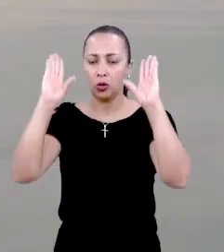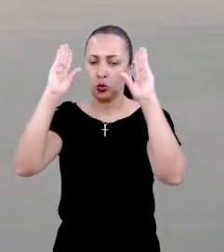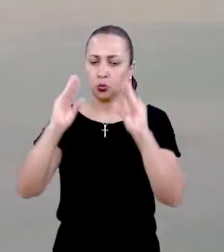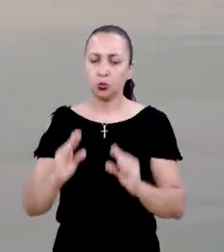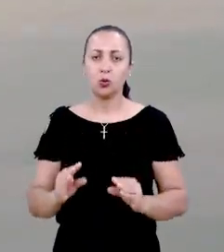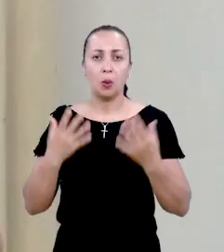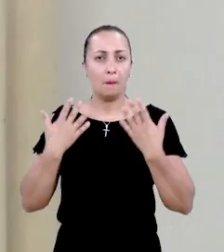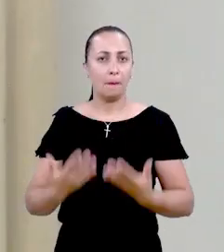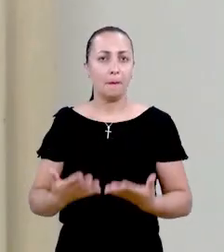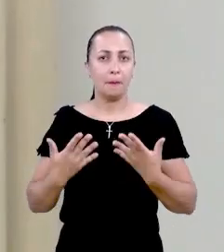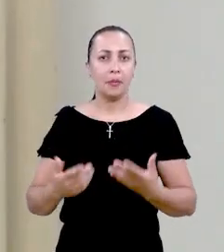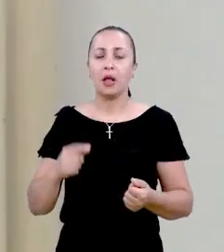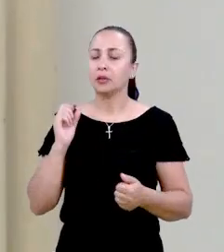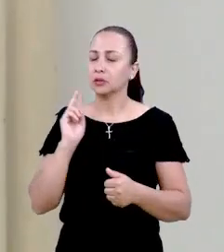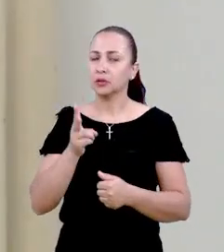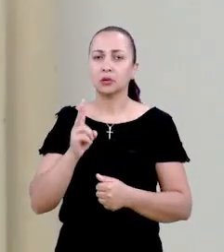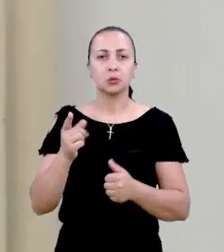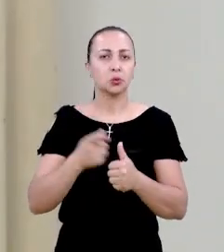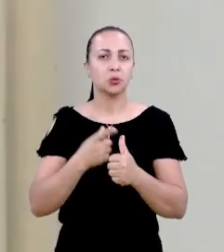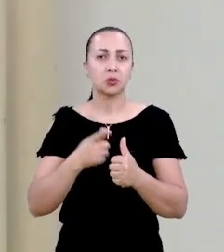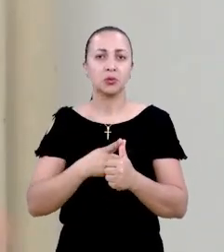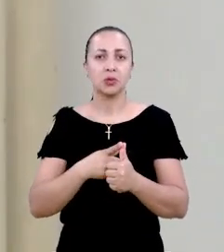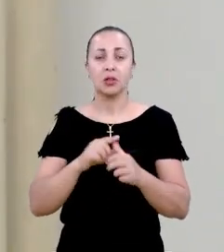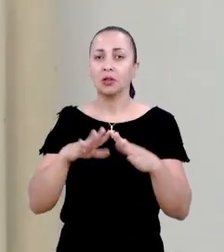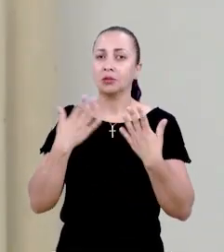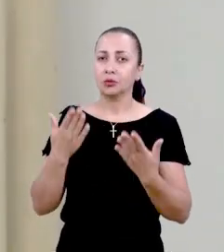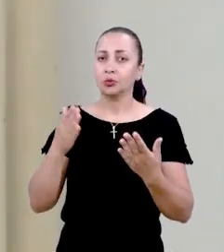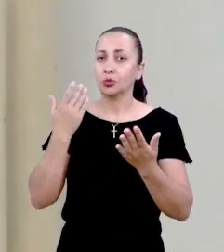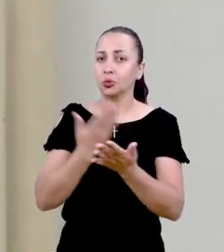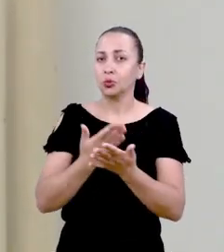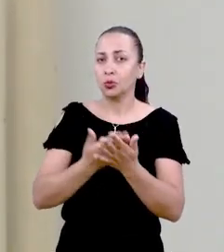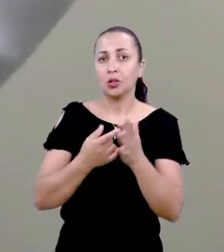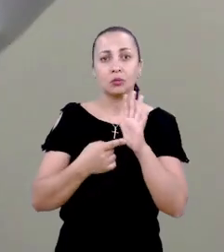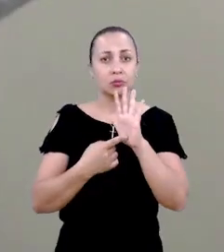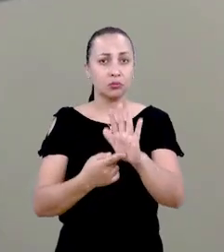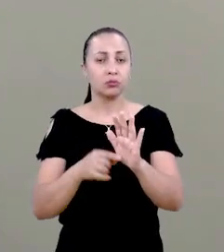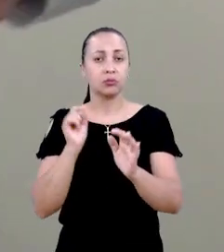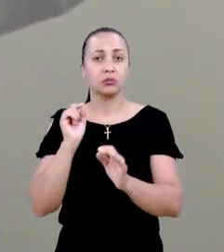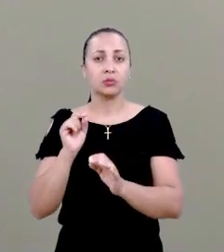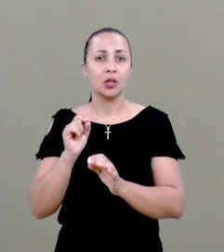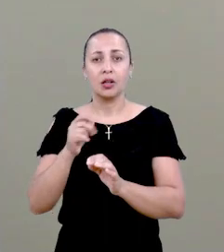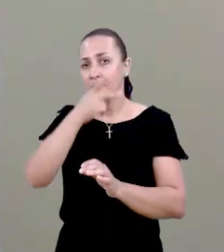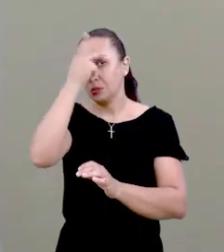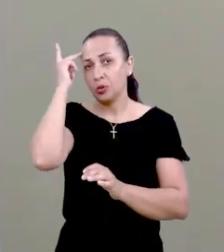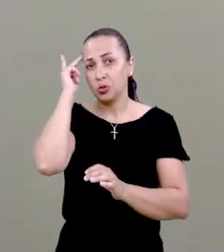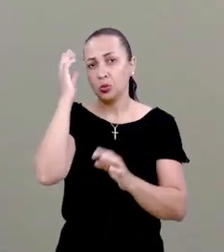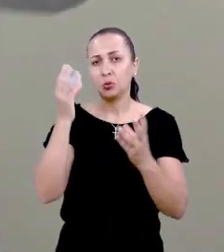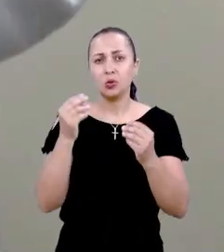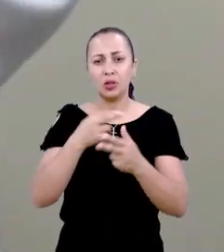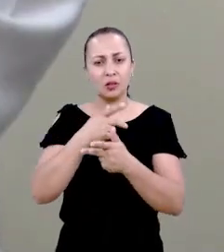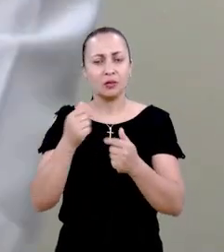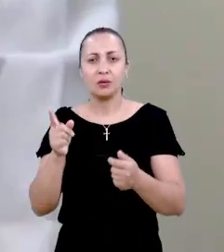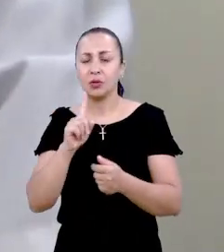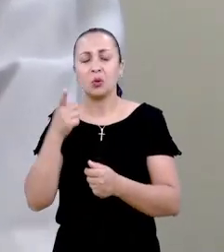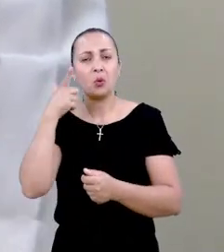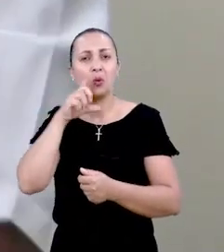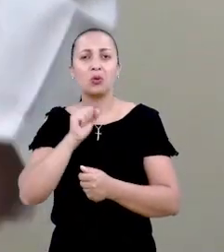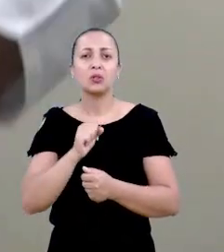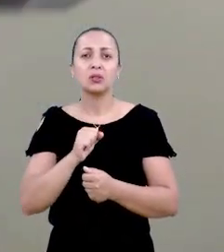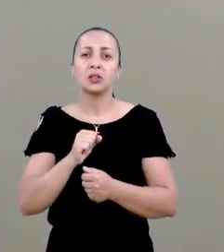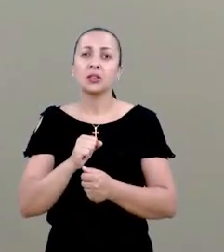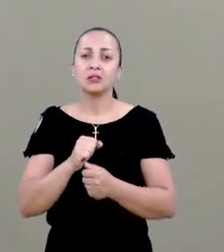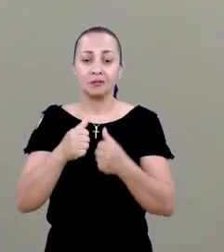a primeira conduta. Todavia, os estudos têm mostrado que essas pessoas muitas vezes não